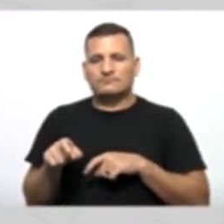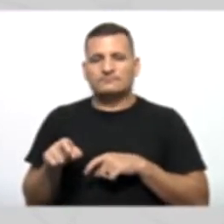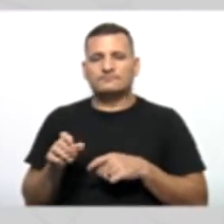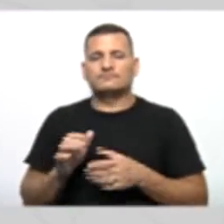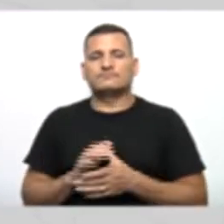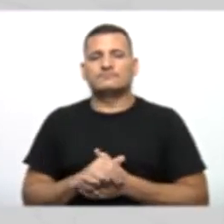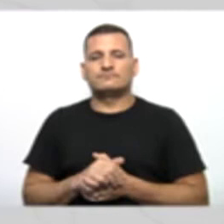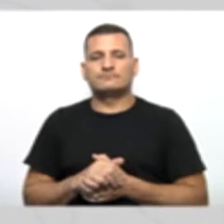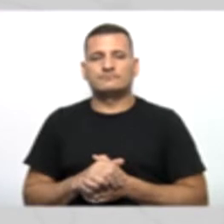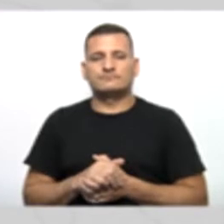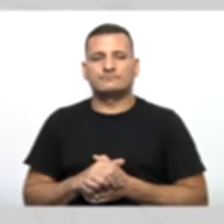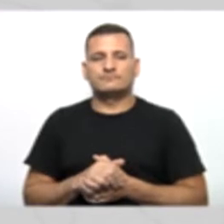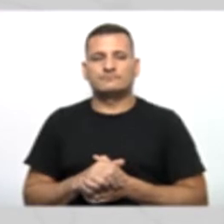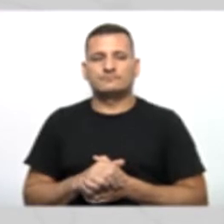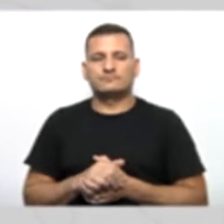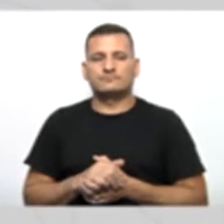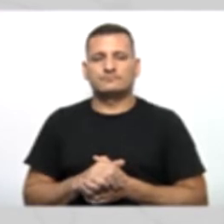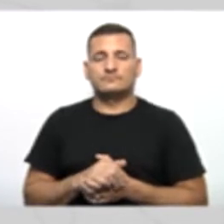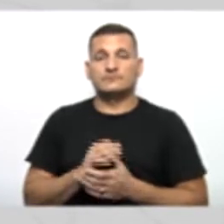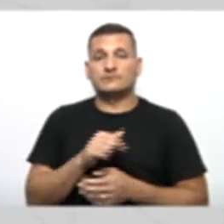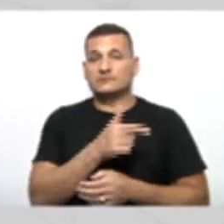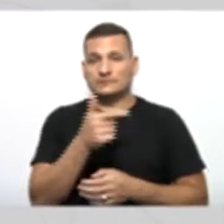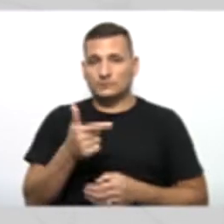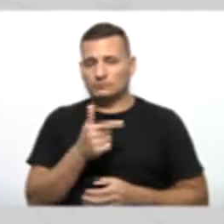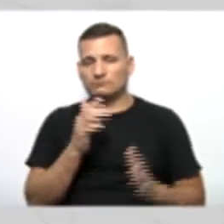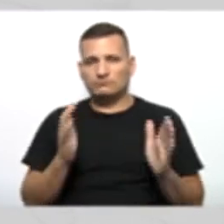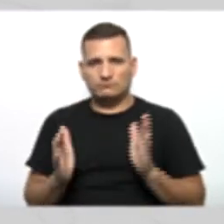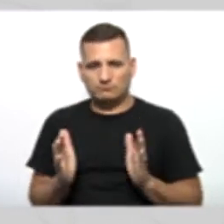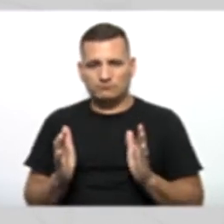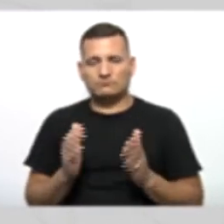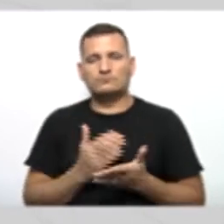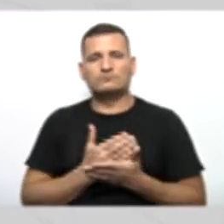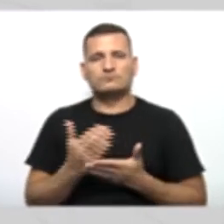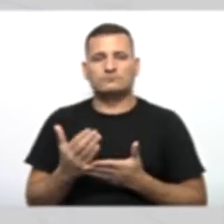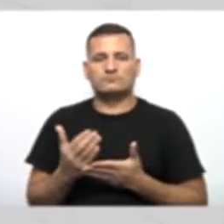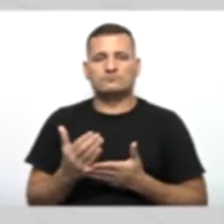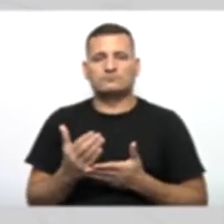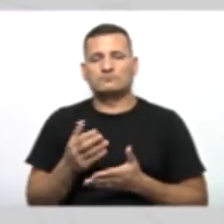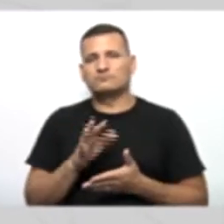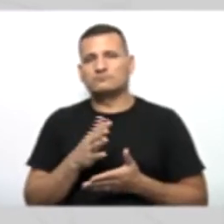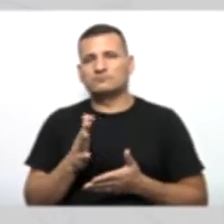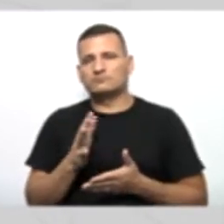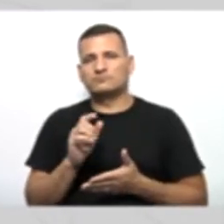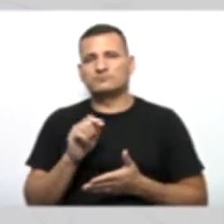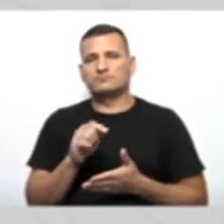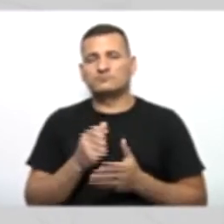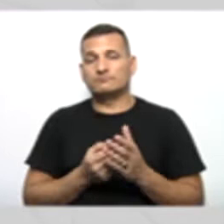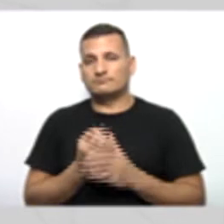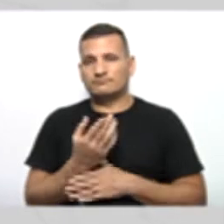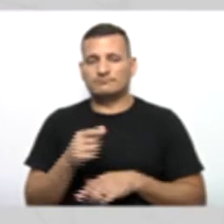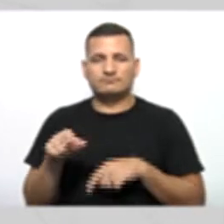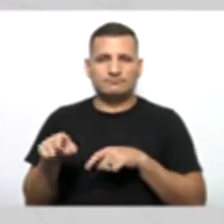agricultura. O segundo estágio, ele começa a surgir mais ou menos na época do surgimento da